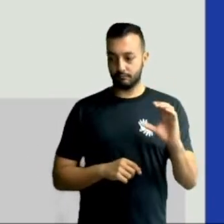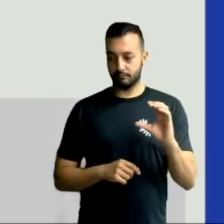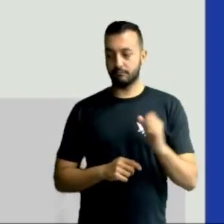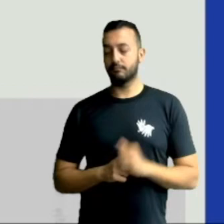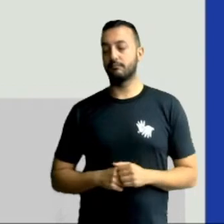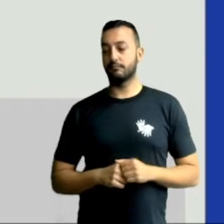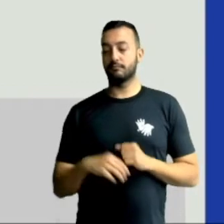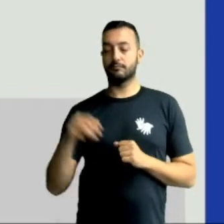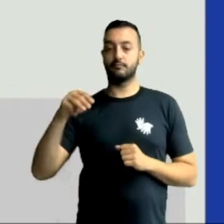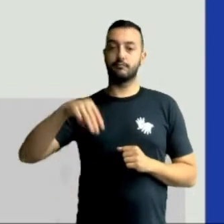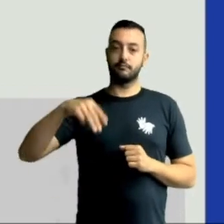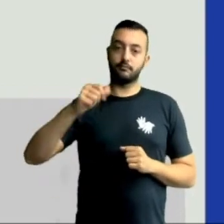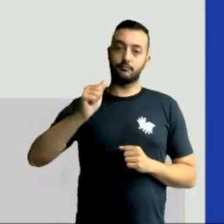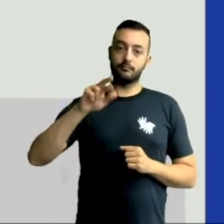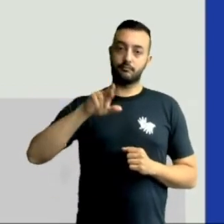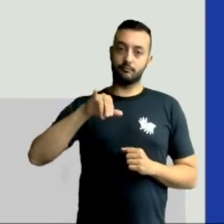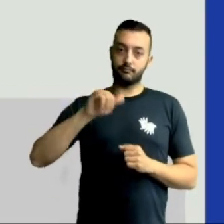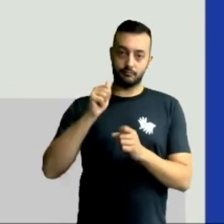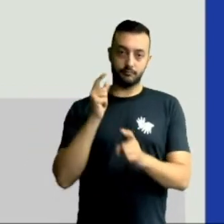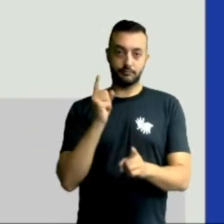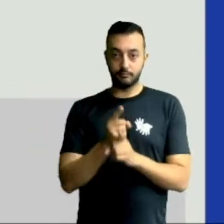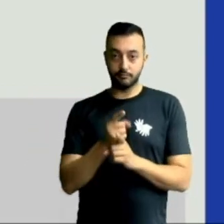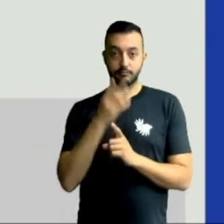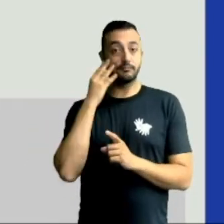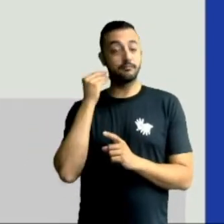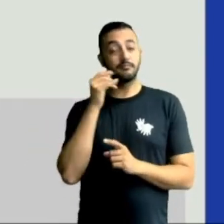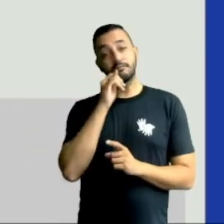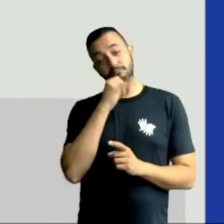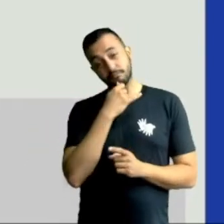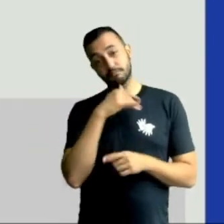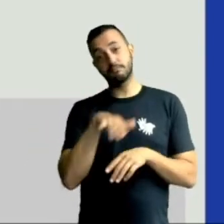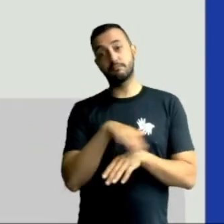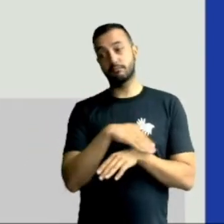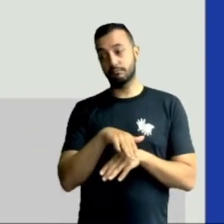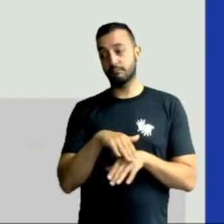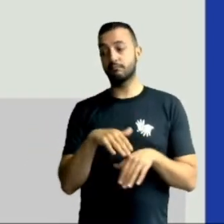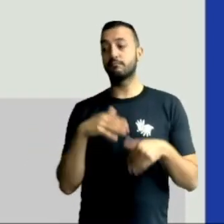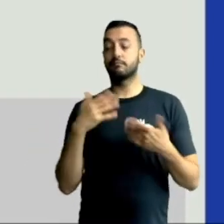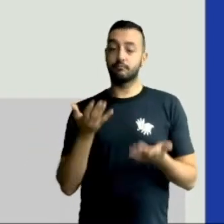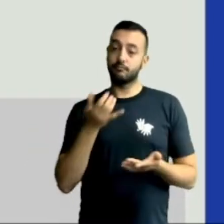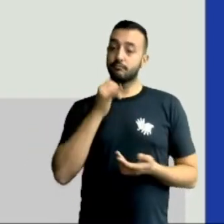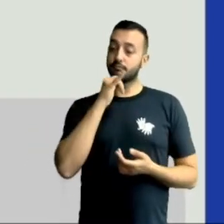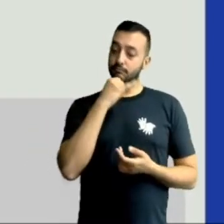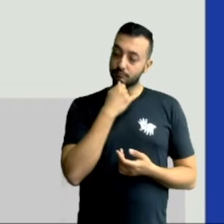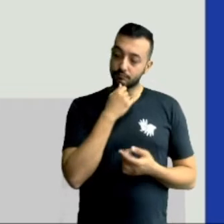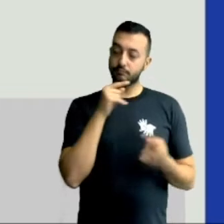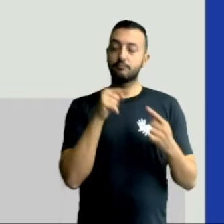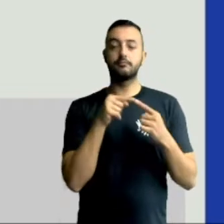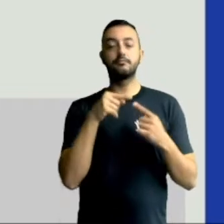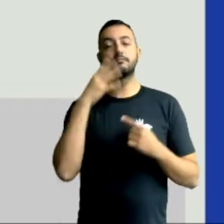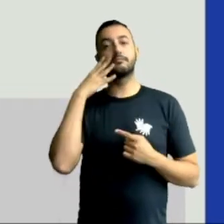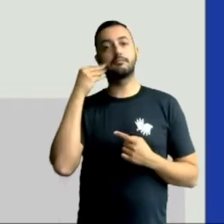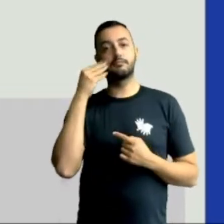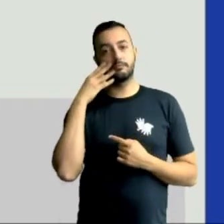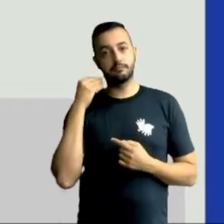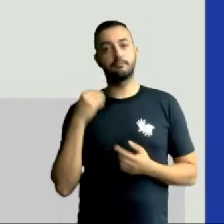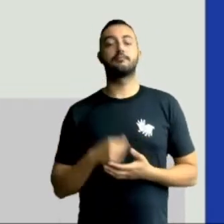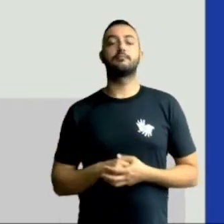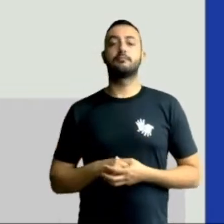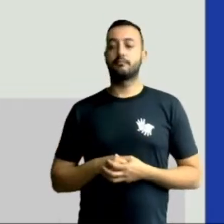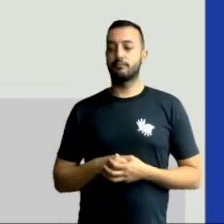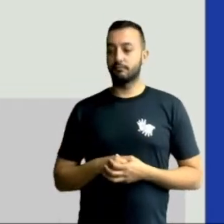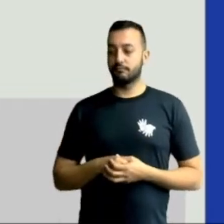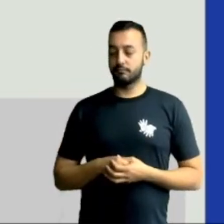C. Maria encontrou um gatinho muito triste na rua. Então, ó, triste relacionado ao gatinho, ao substantivo